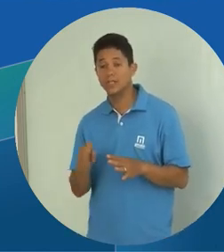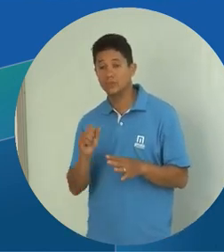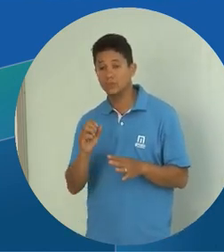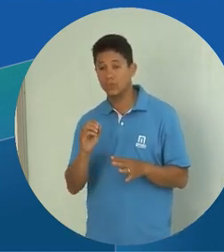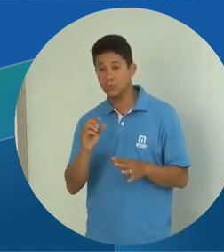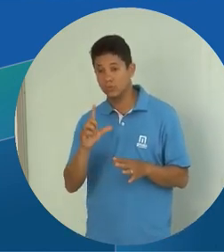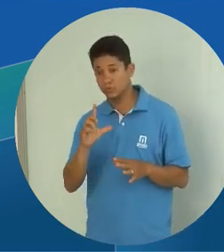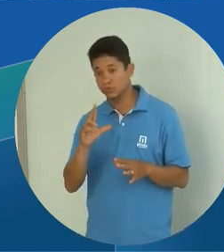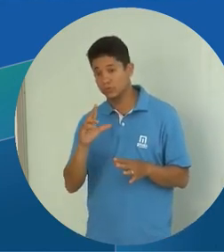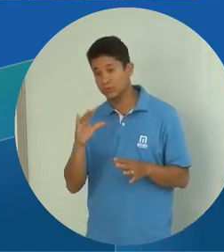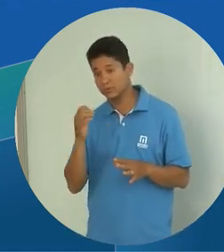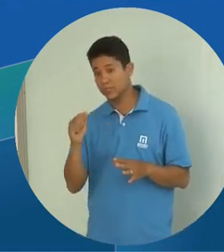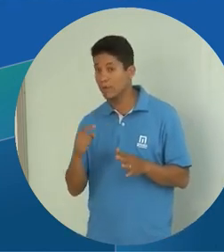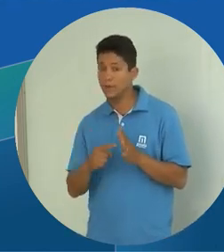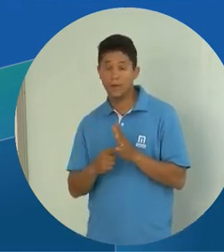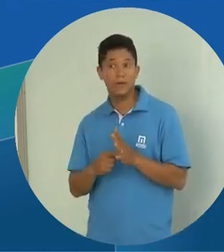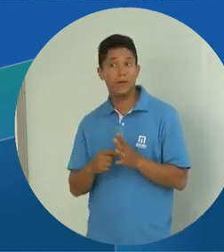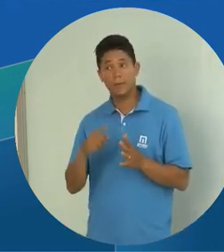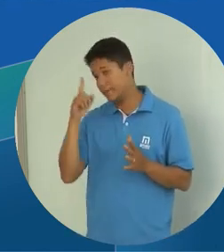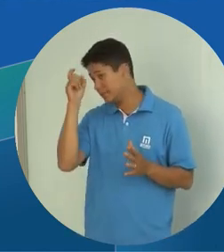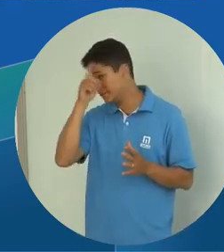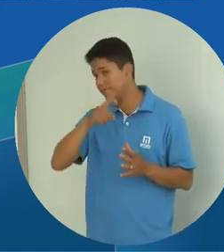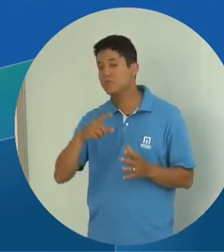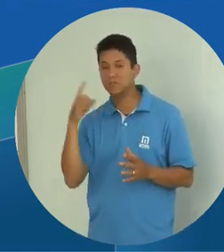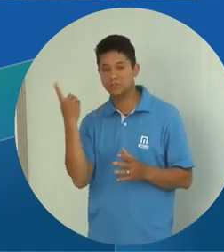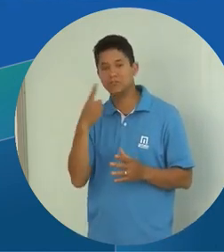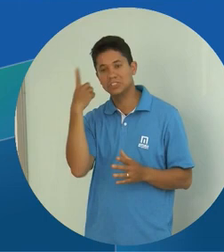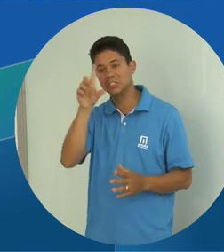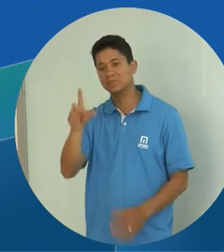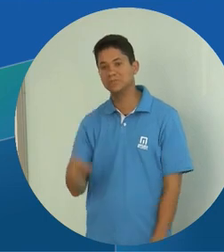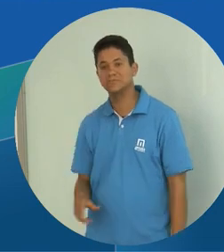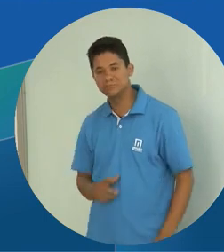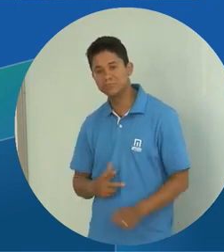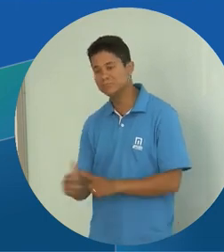trabalho, e foi mais um desafio vencido aí por nós.